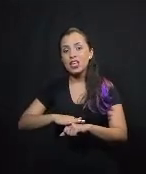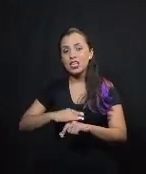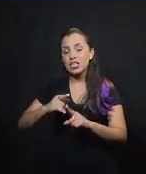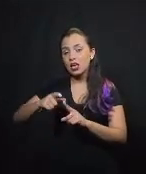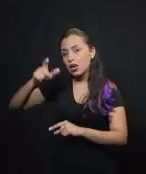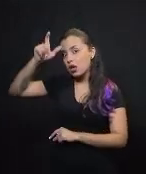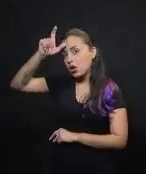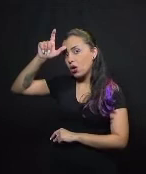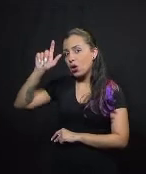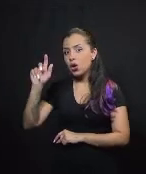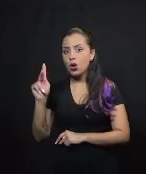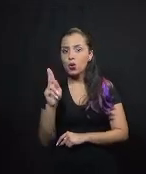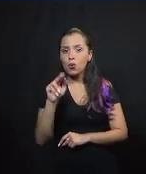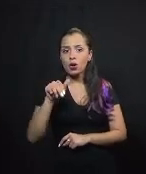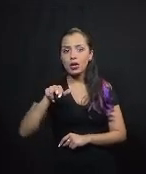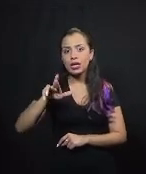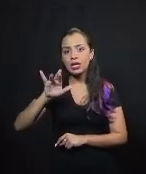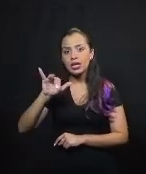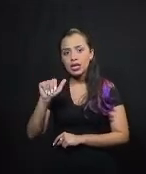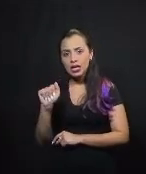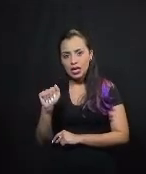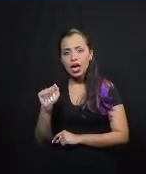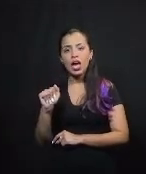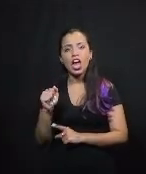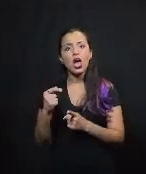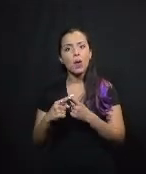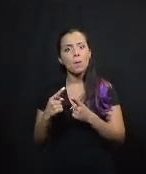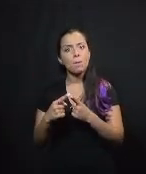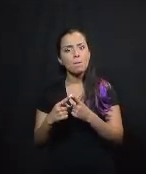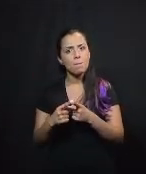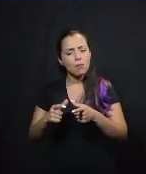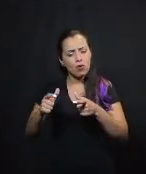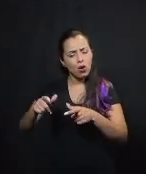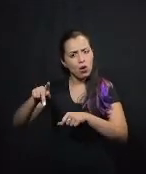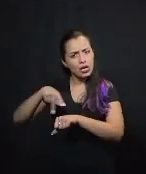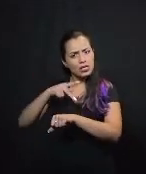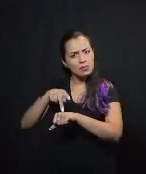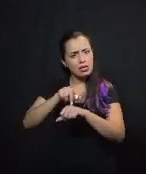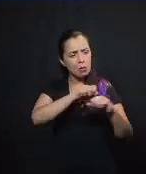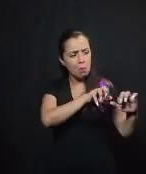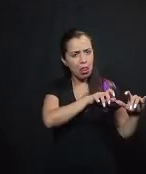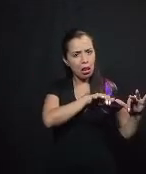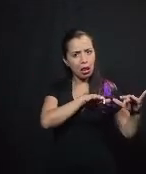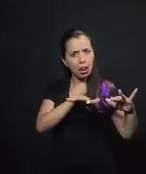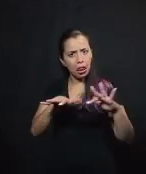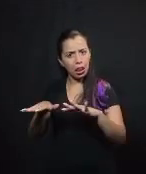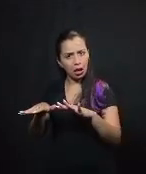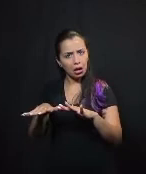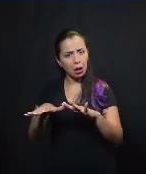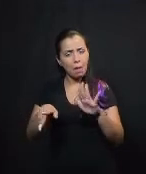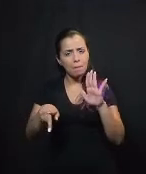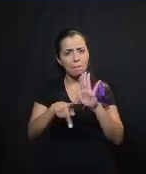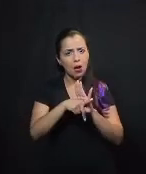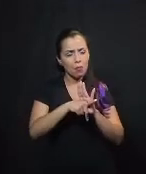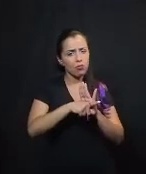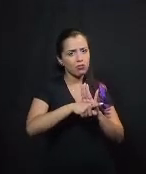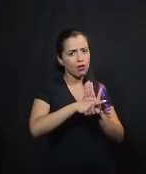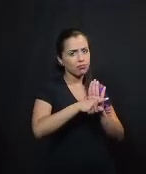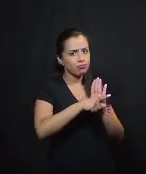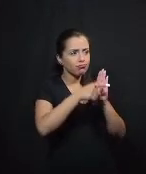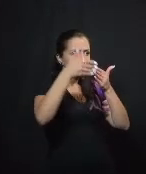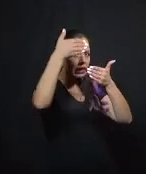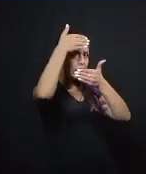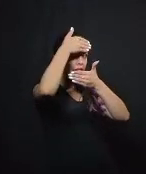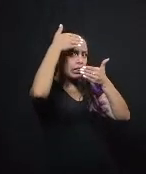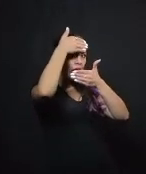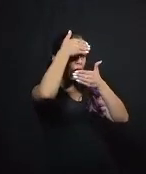sendo invadida por refugiados islâmicos ou não islâmicos, mas na sua maioria islâmicos,